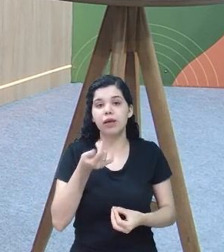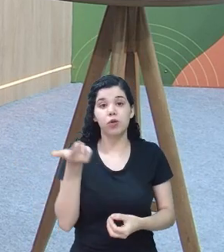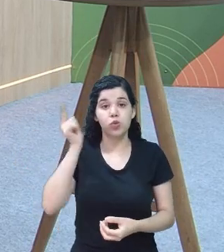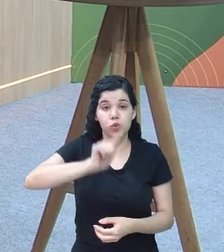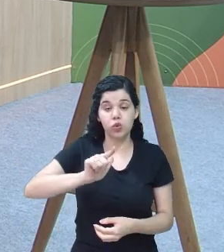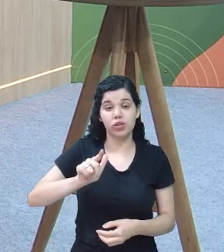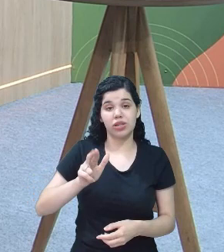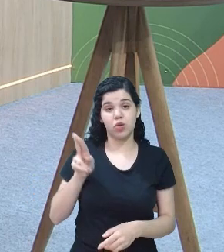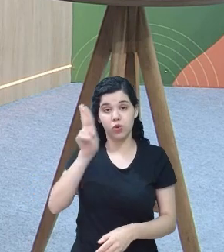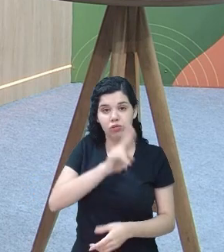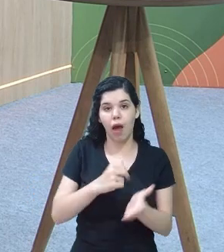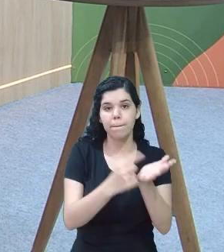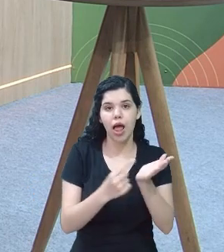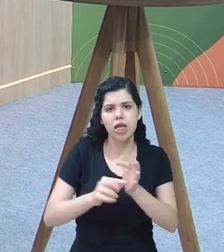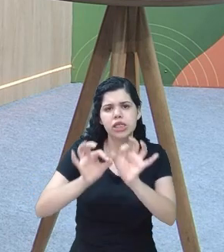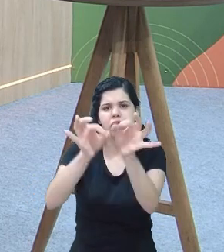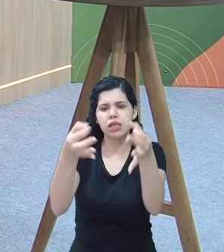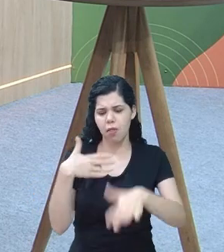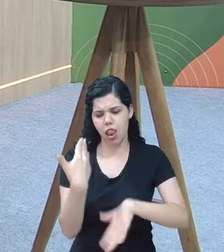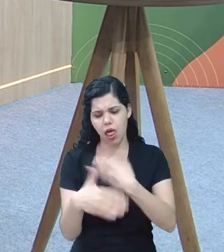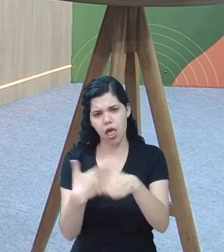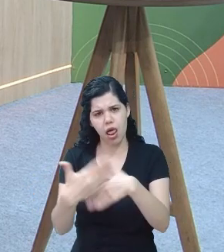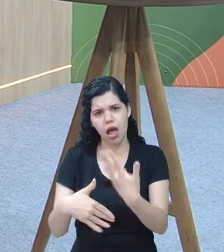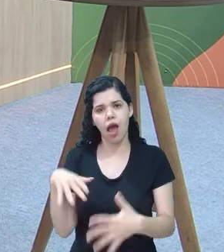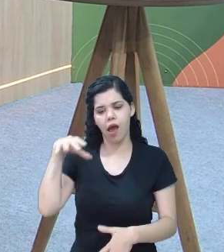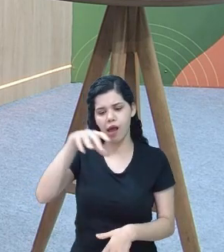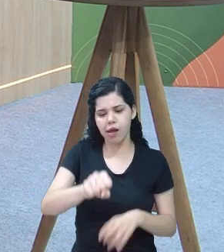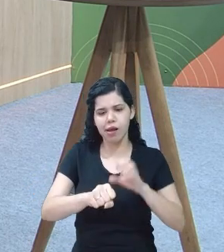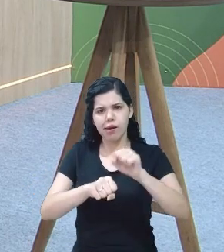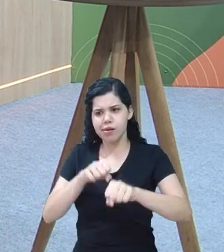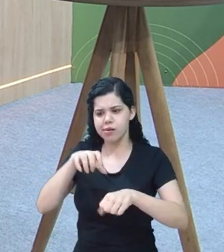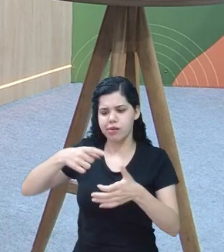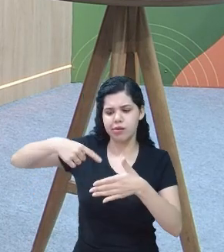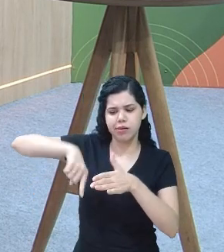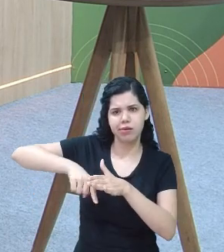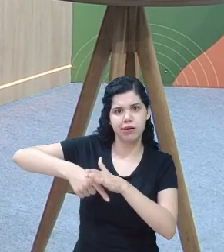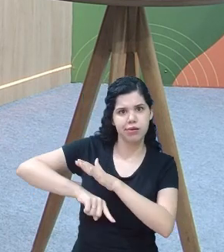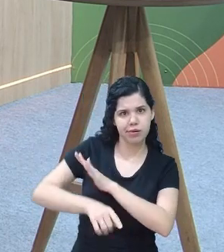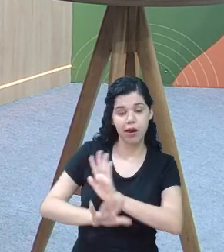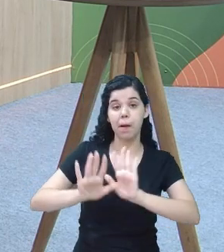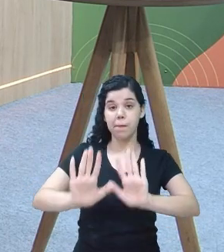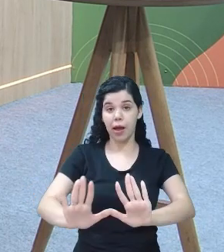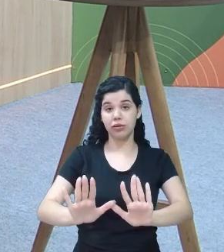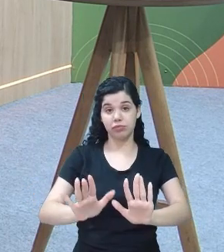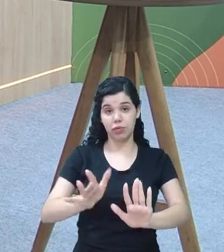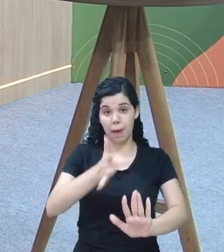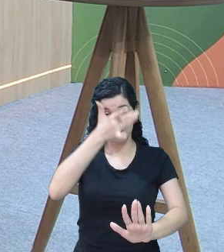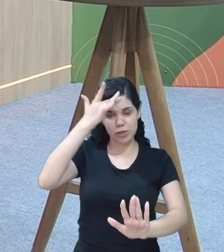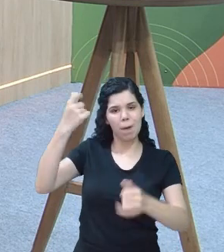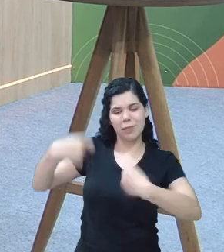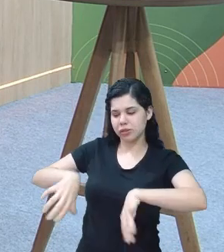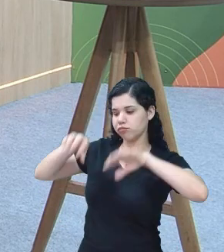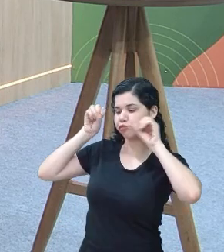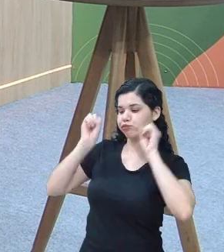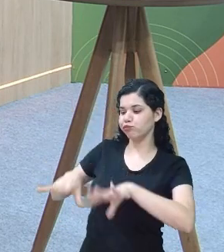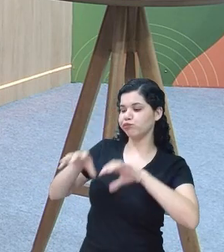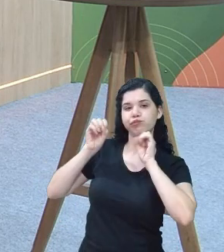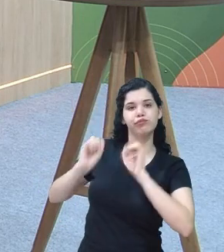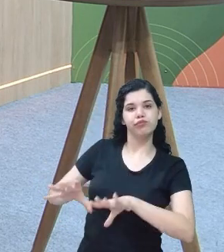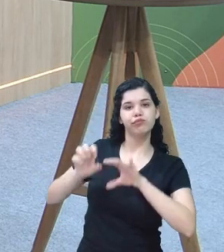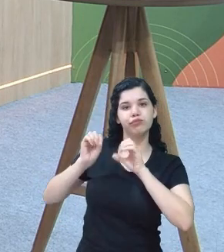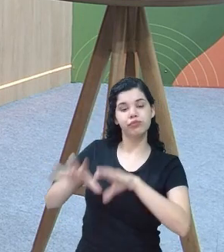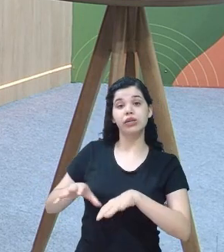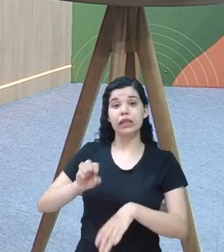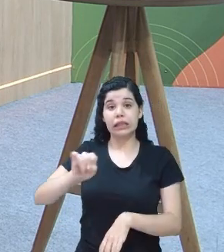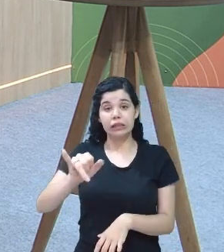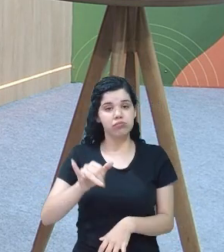recursos simples e aos poucos ir aprofundando a utilização. Mas alguém tem que ensinar, porque senão